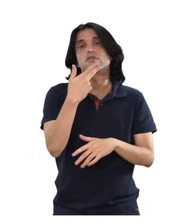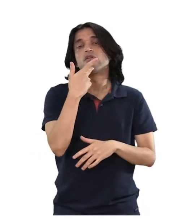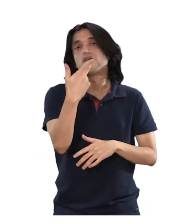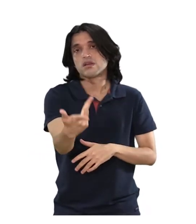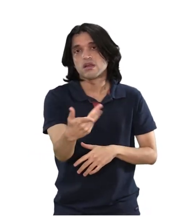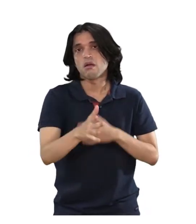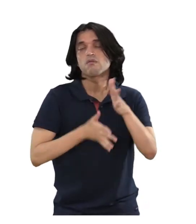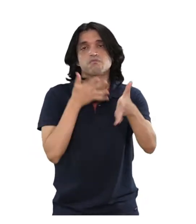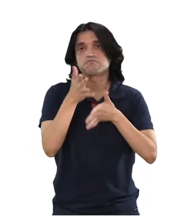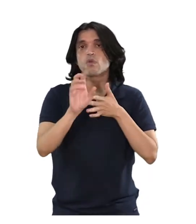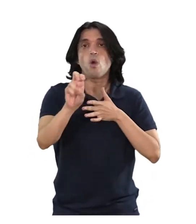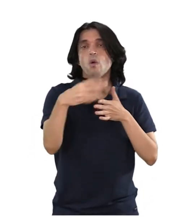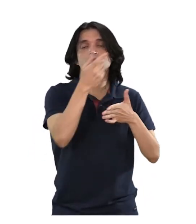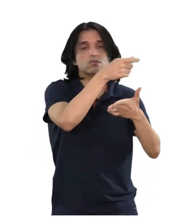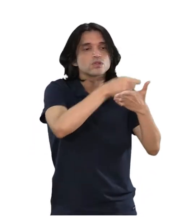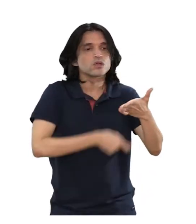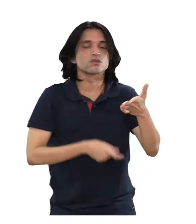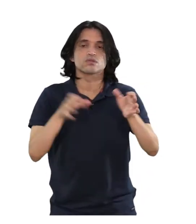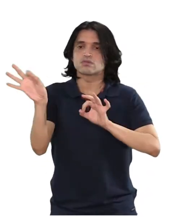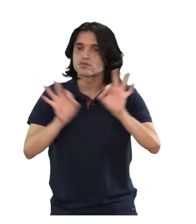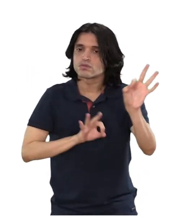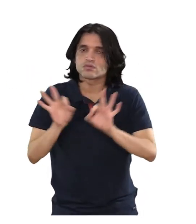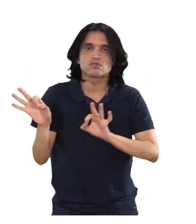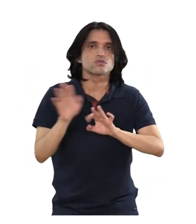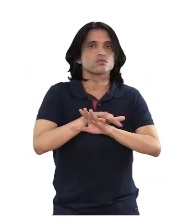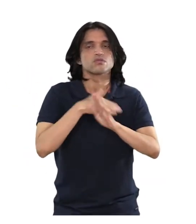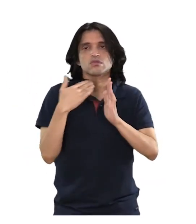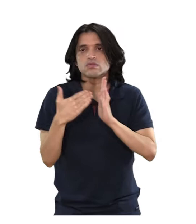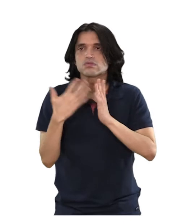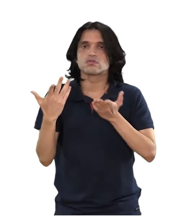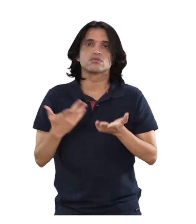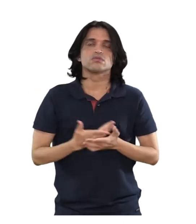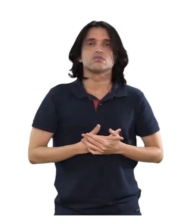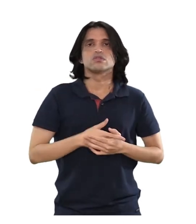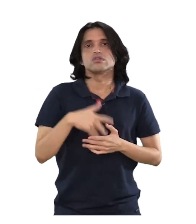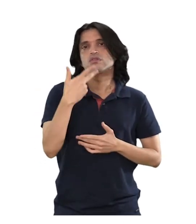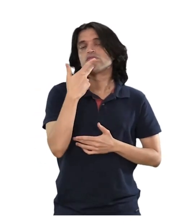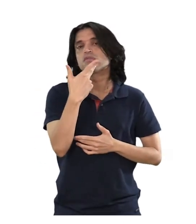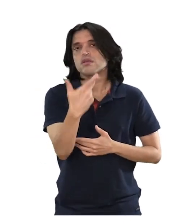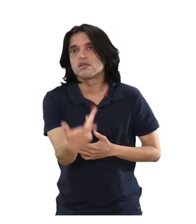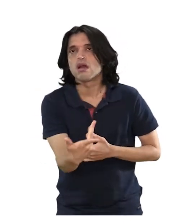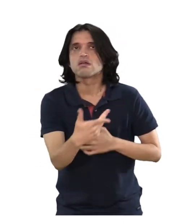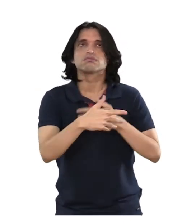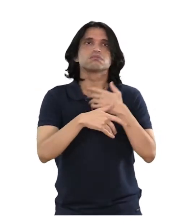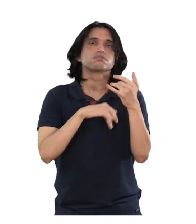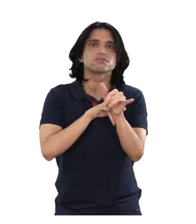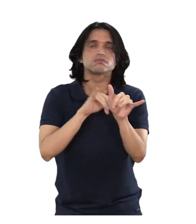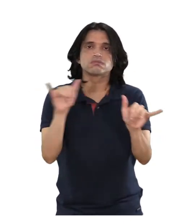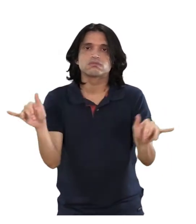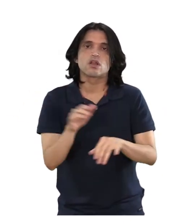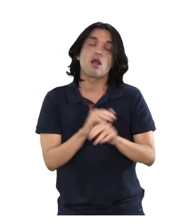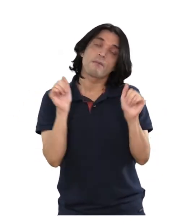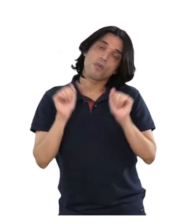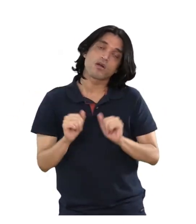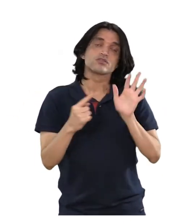de forma organizada e completa. Discorrer, discursar. O texto dissertativo pode